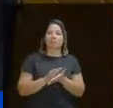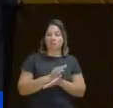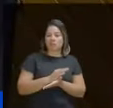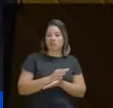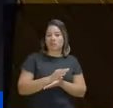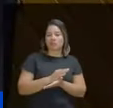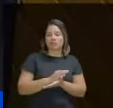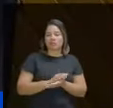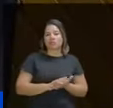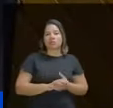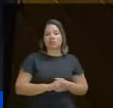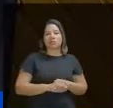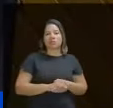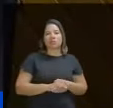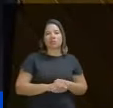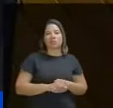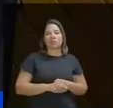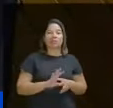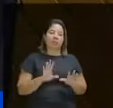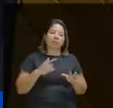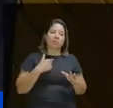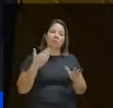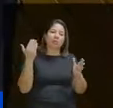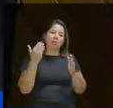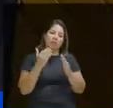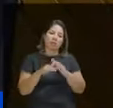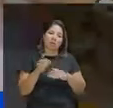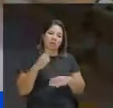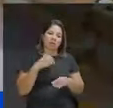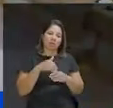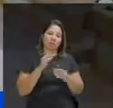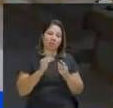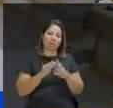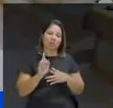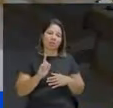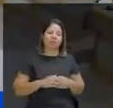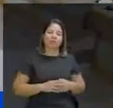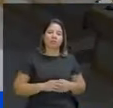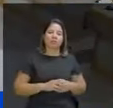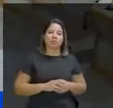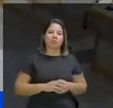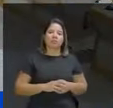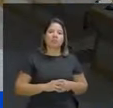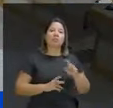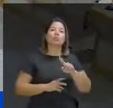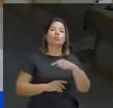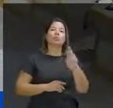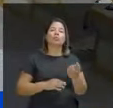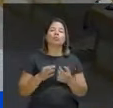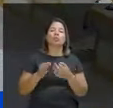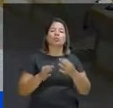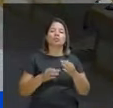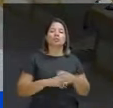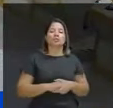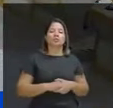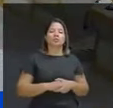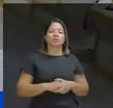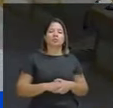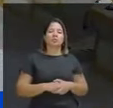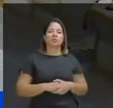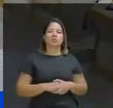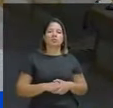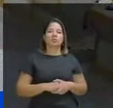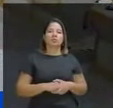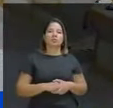e aí eu voto contrariamente por causa disso. Perfeito. Juiz Paulo Madeira. Imagem ampla do plenário.